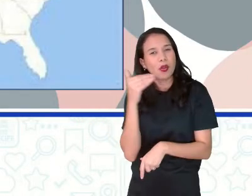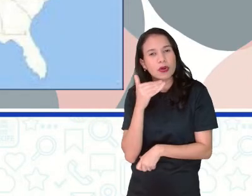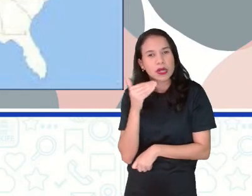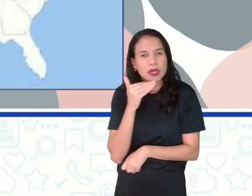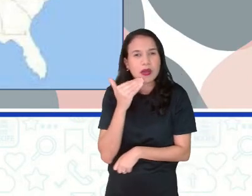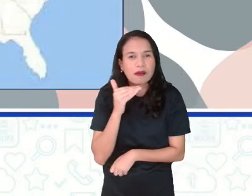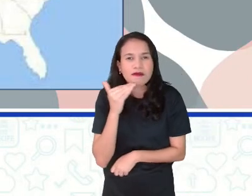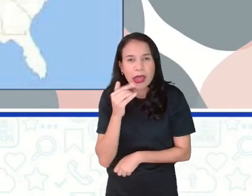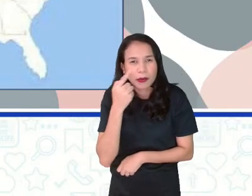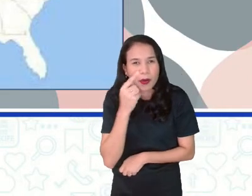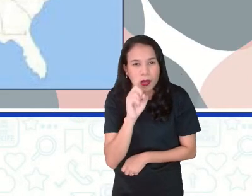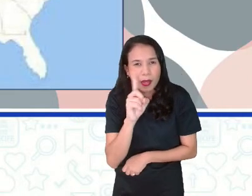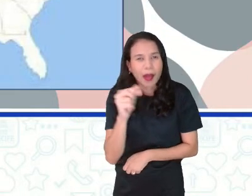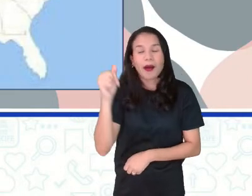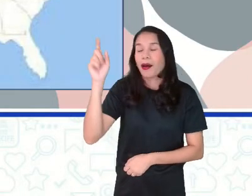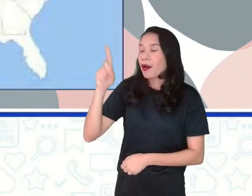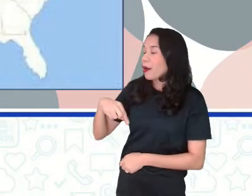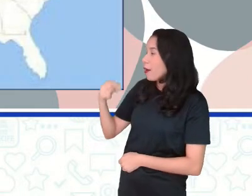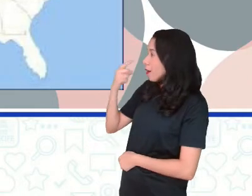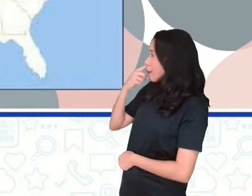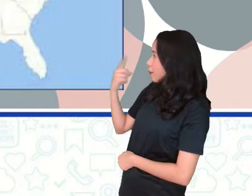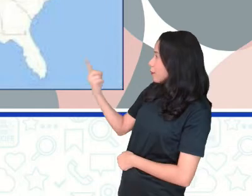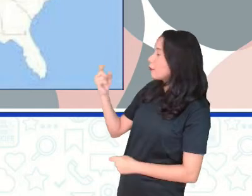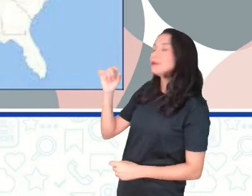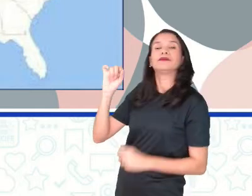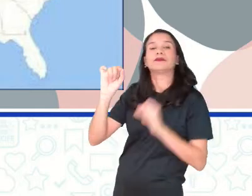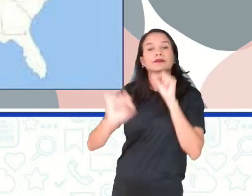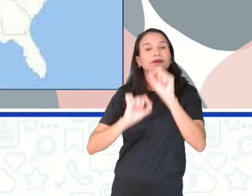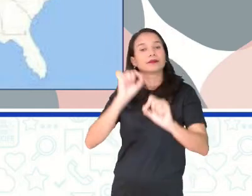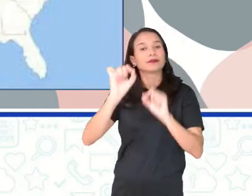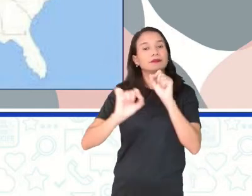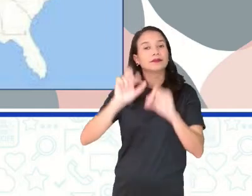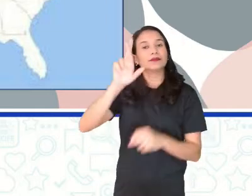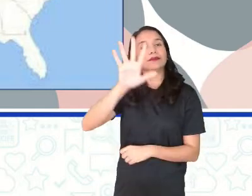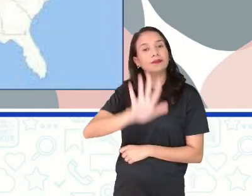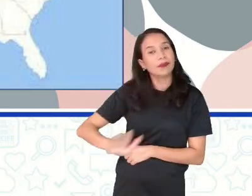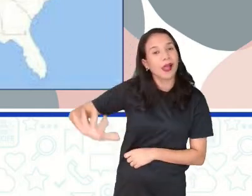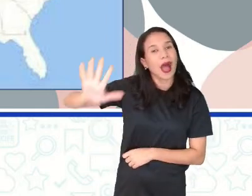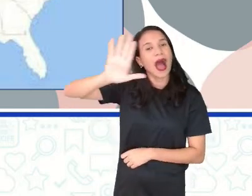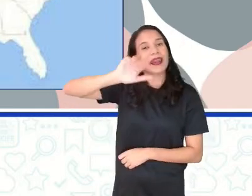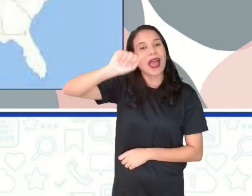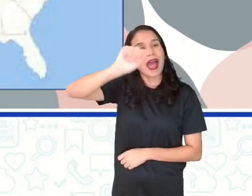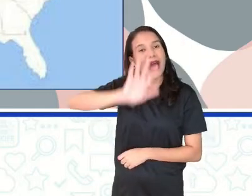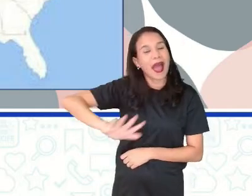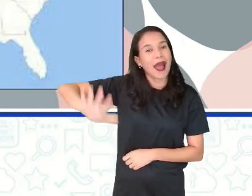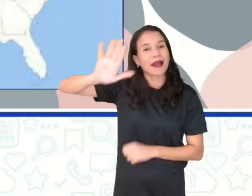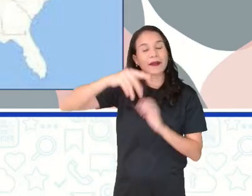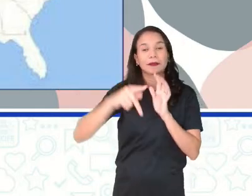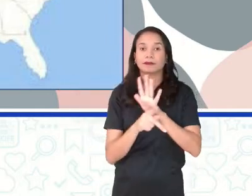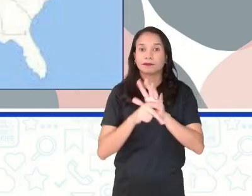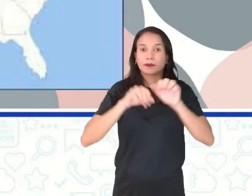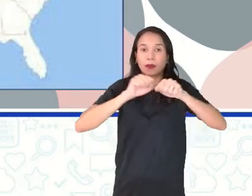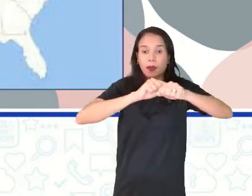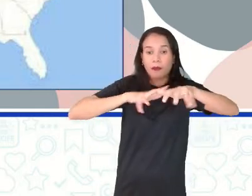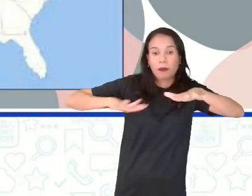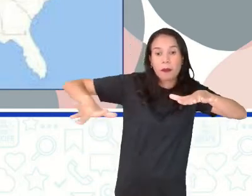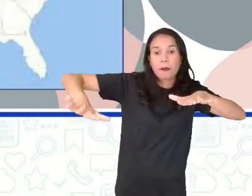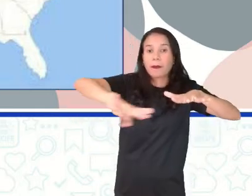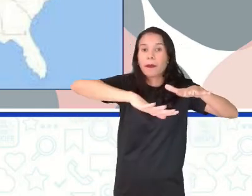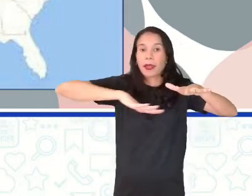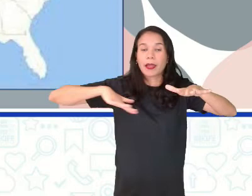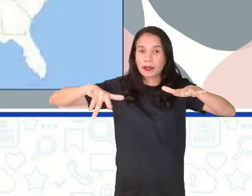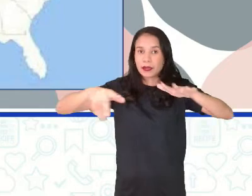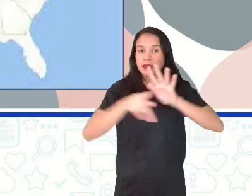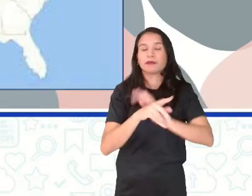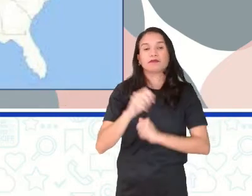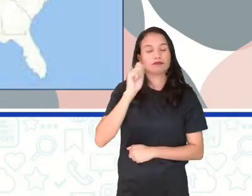é pixel morto. É justamente a área, né, o território da Grande Planície Americana,